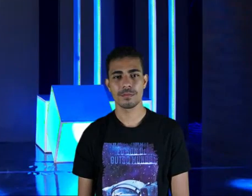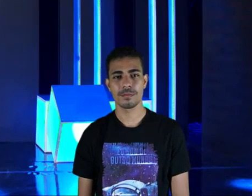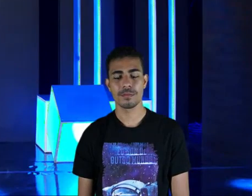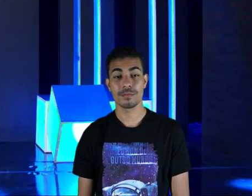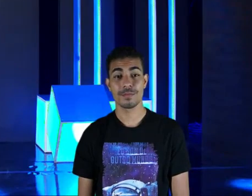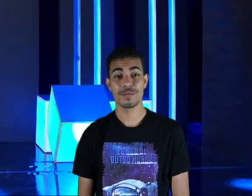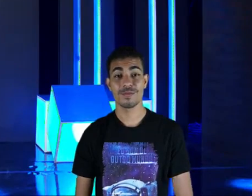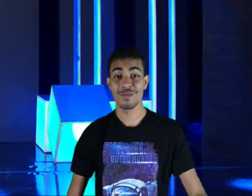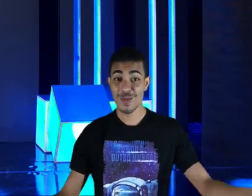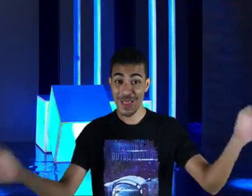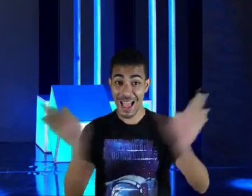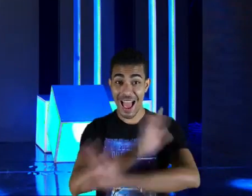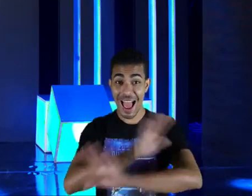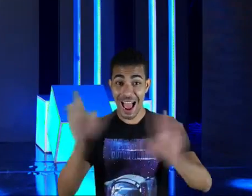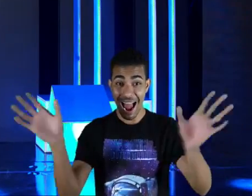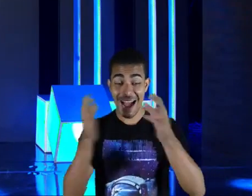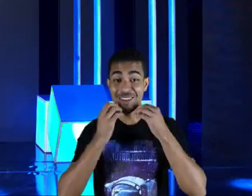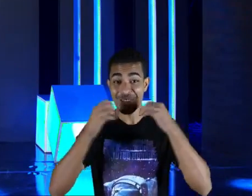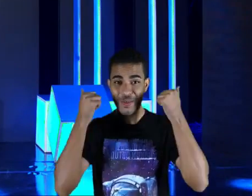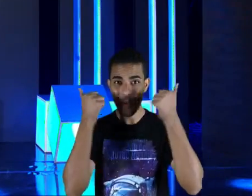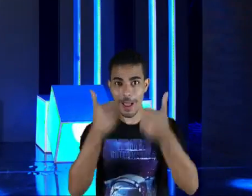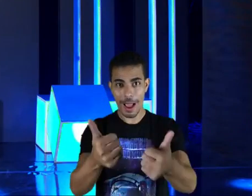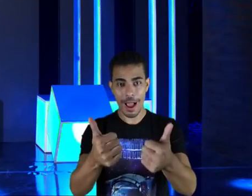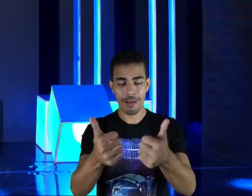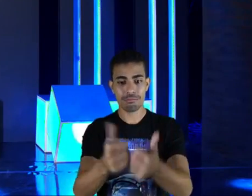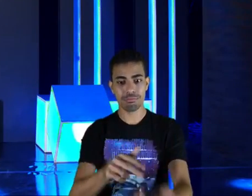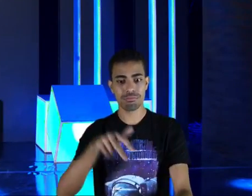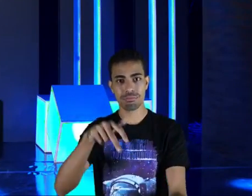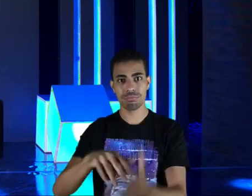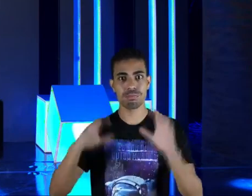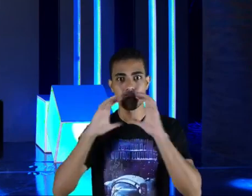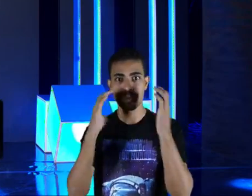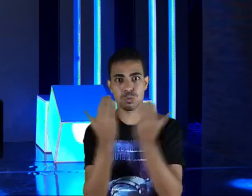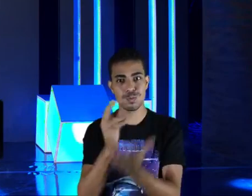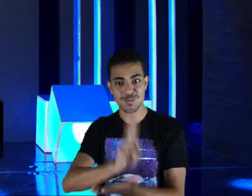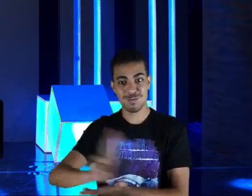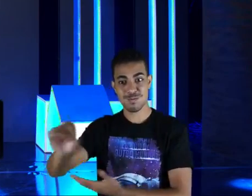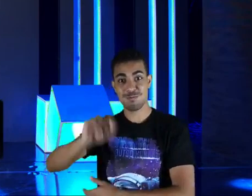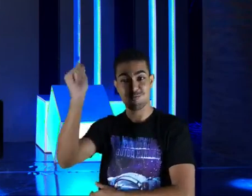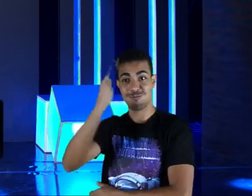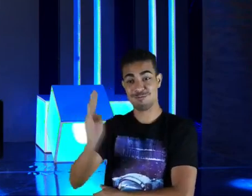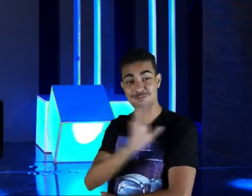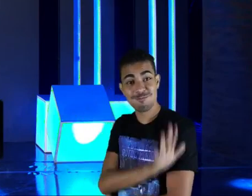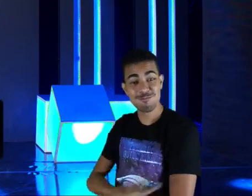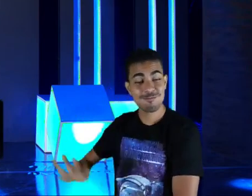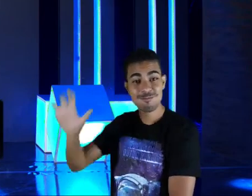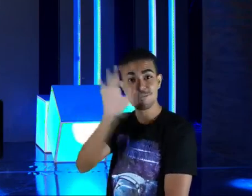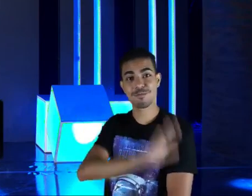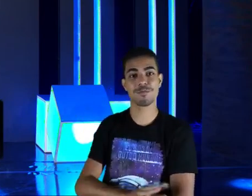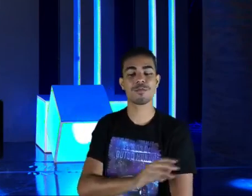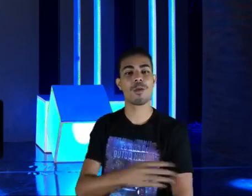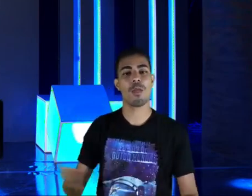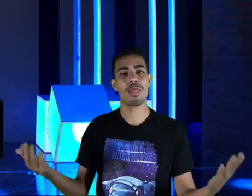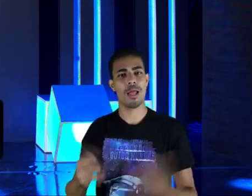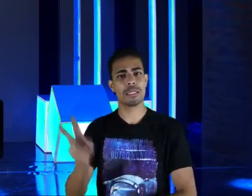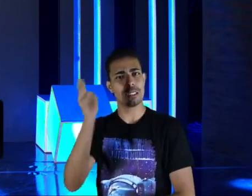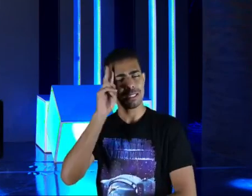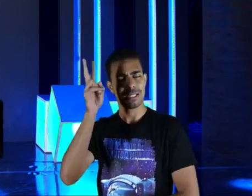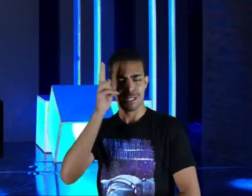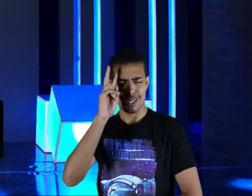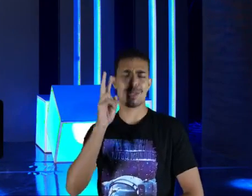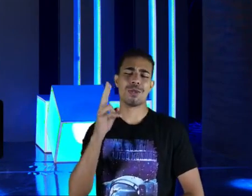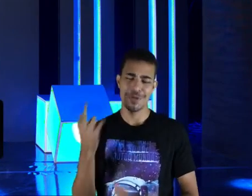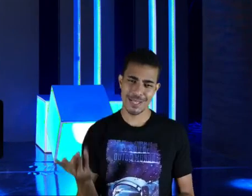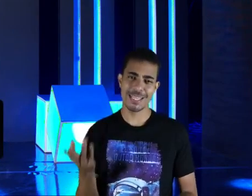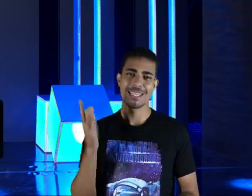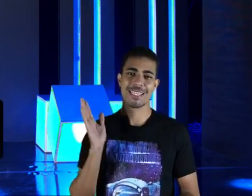Olá, olá, olá, olá. Como está? Tudo bem? Que bom que estamos nesse Congresso Universitário do Brasil. Esse é nosso segundo dia. Estamos muito